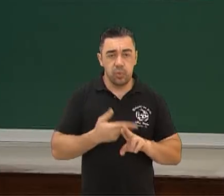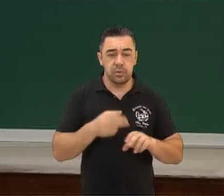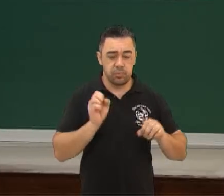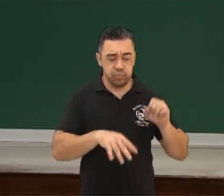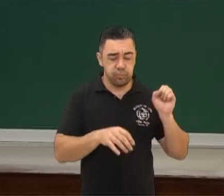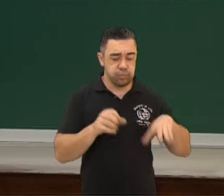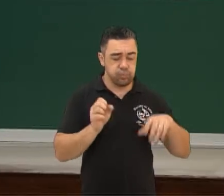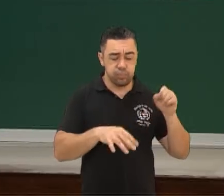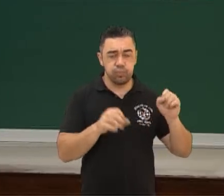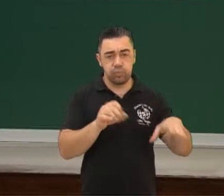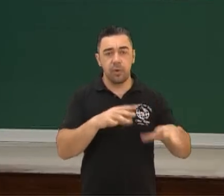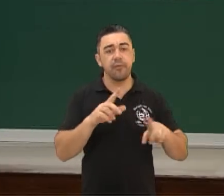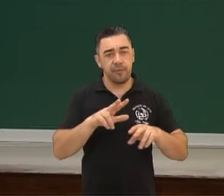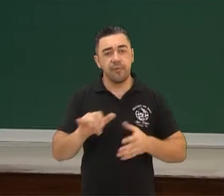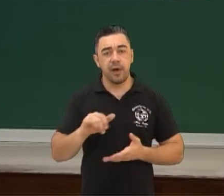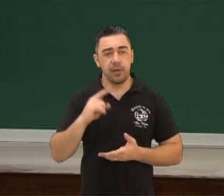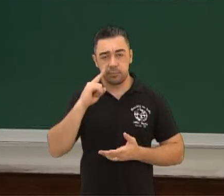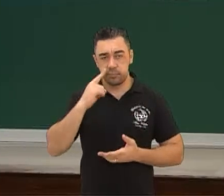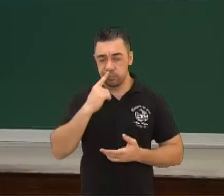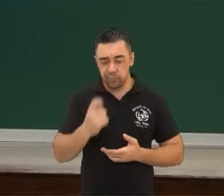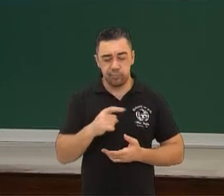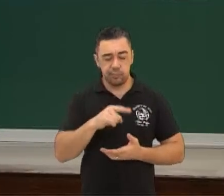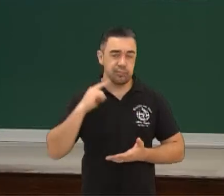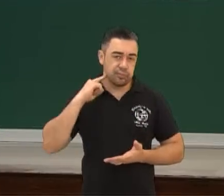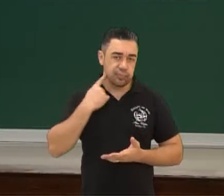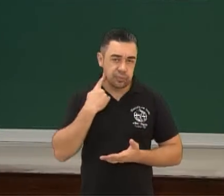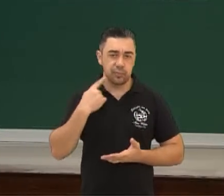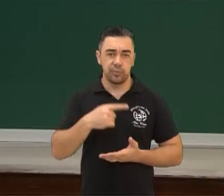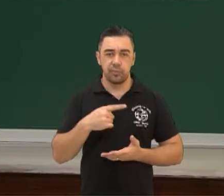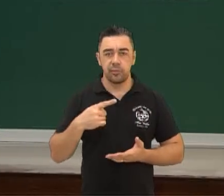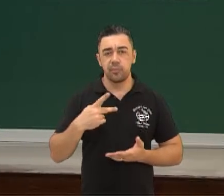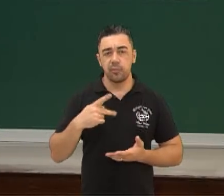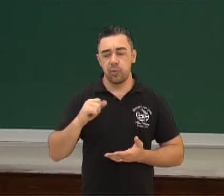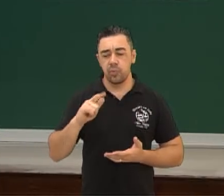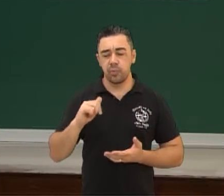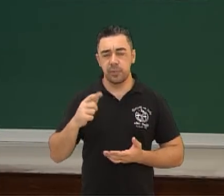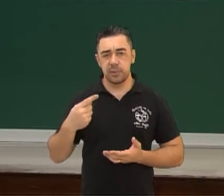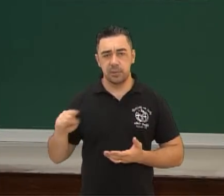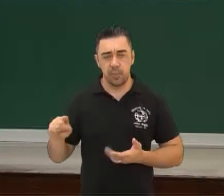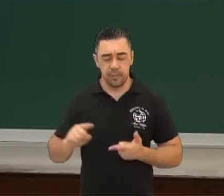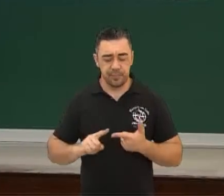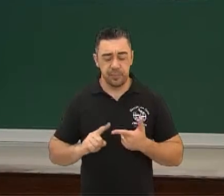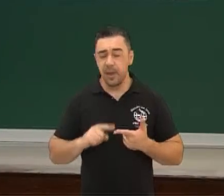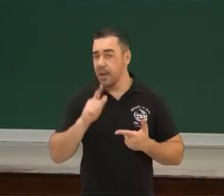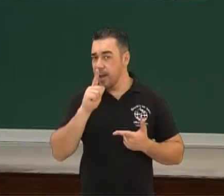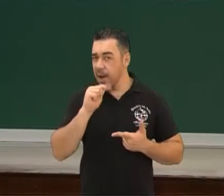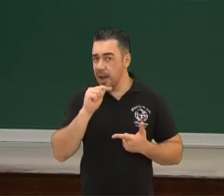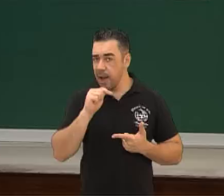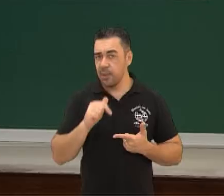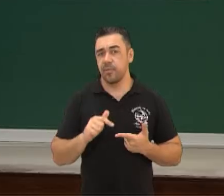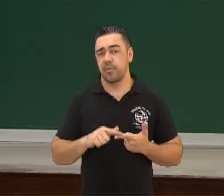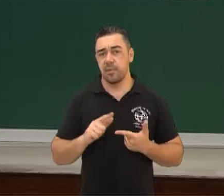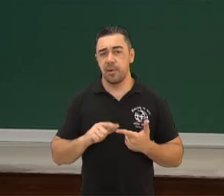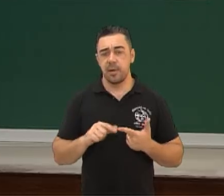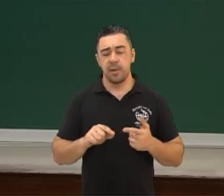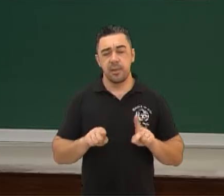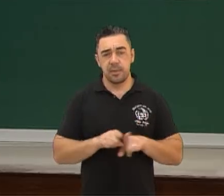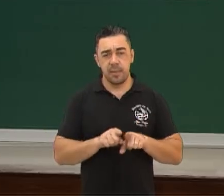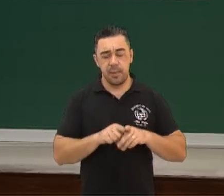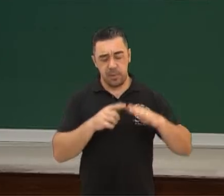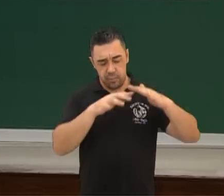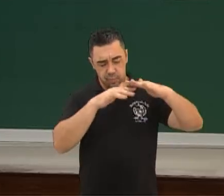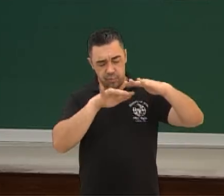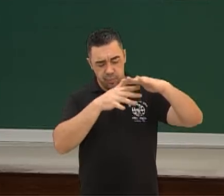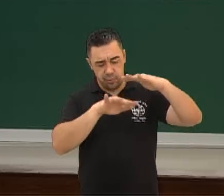acabar poluindo o solo também. Polui a água, né? Vai poluir ali o lençol